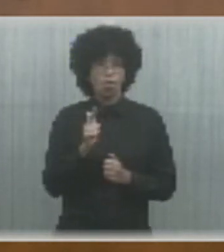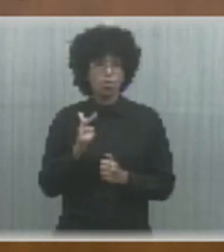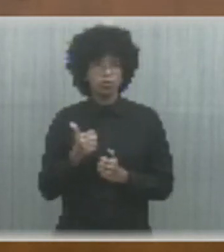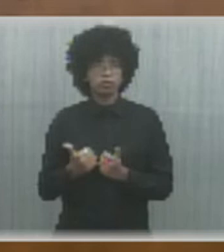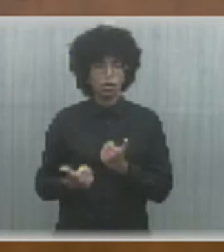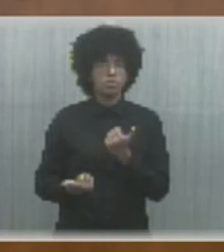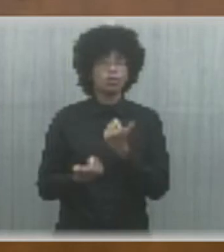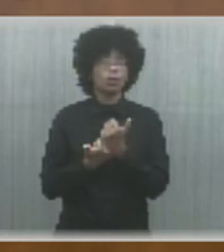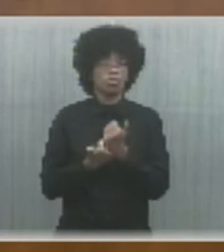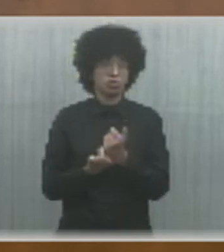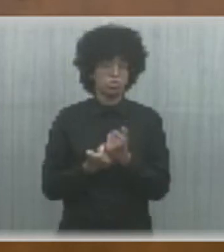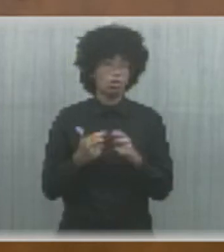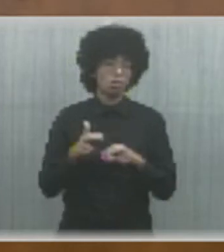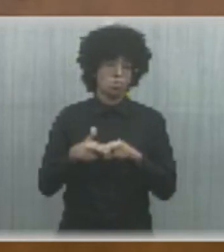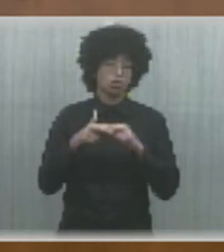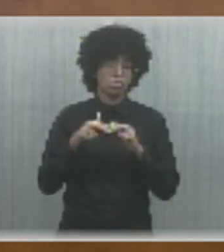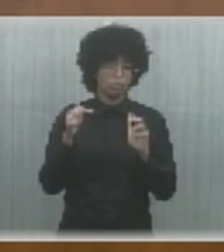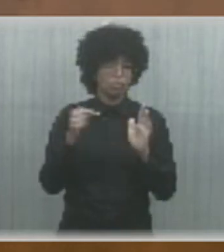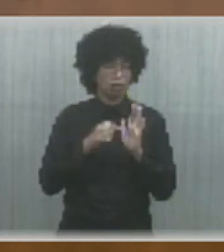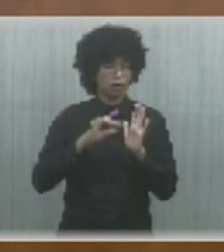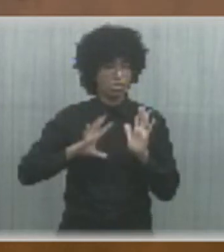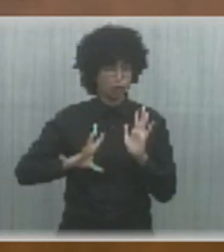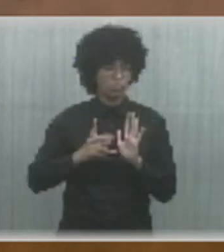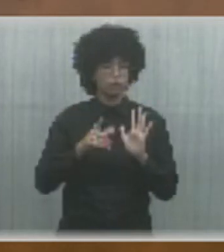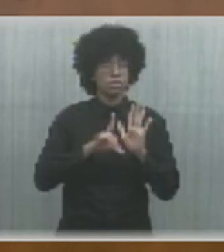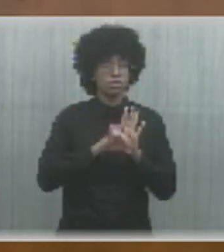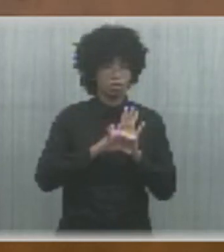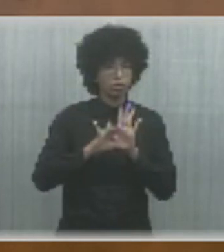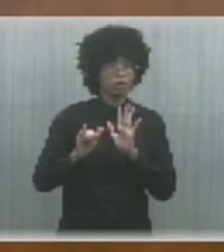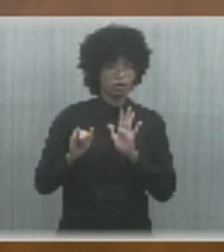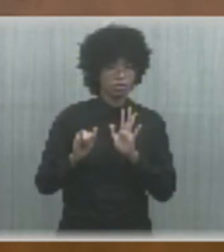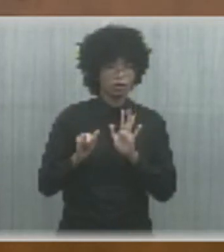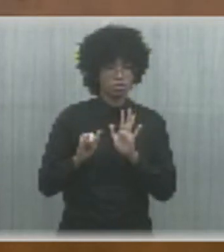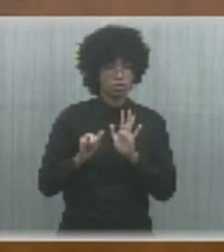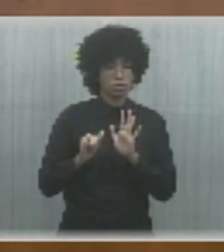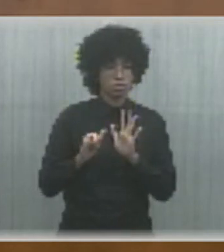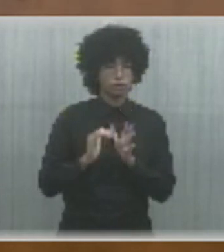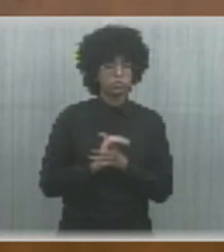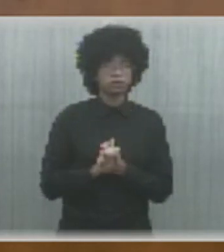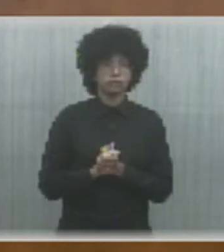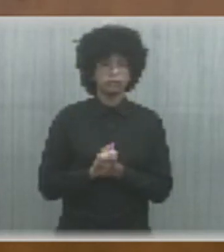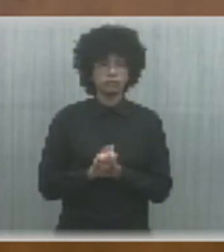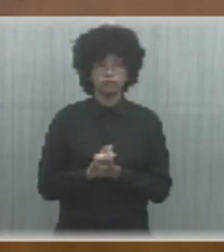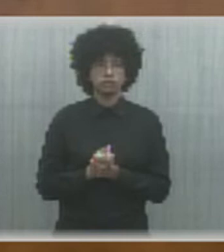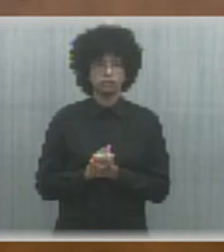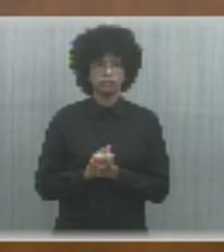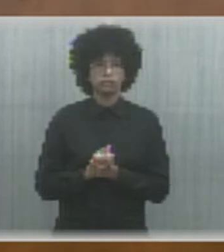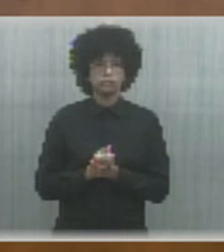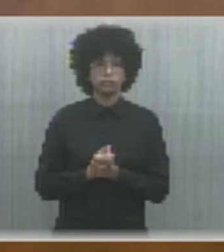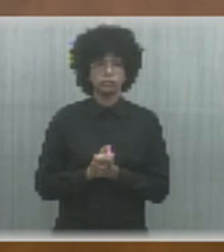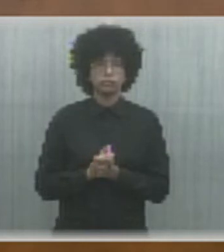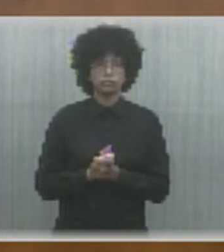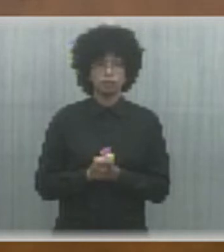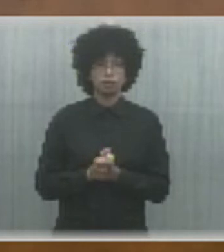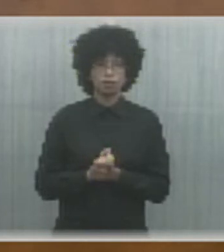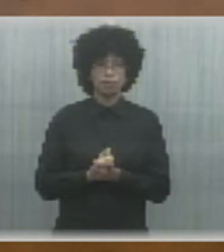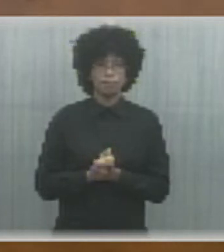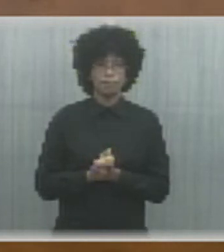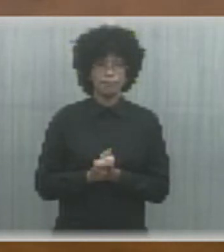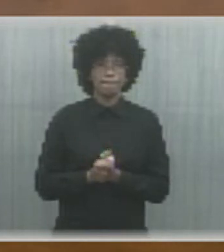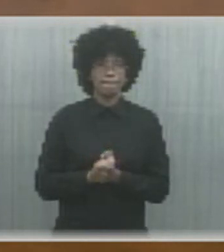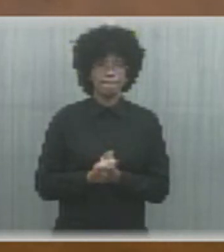que aconteceu. Então, a lei que estão aí